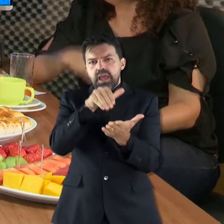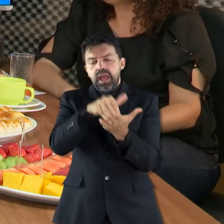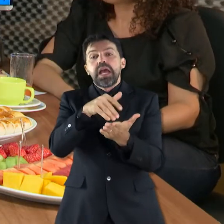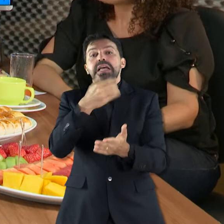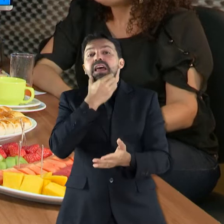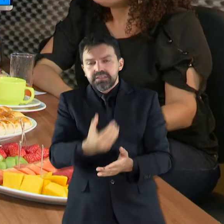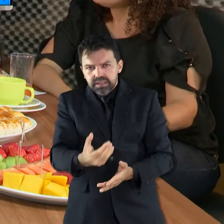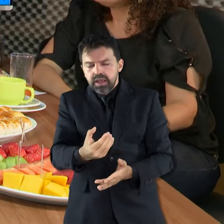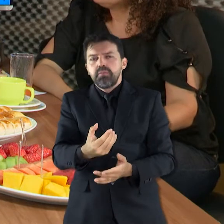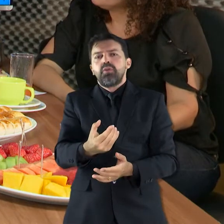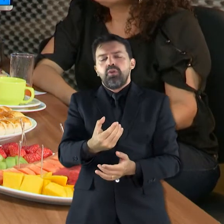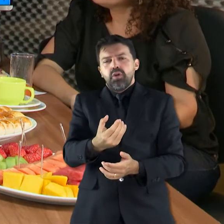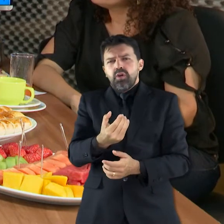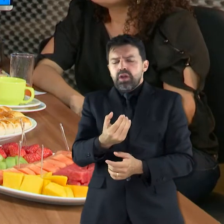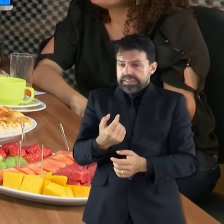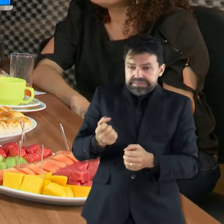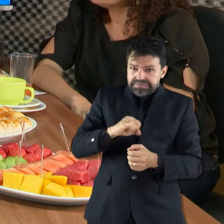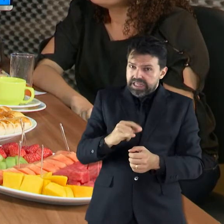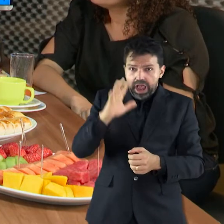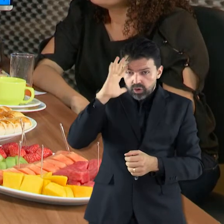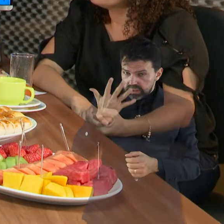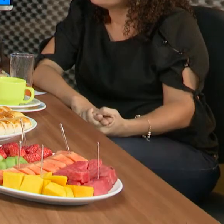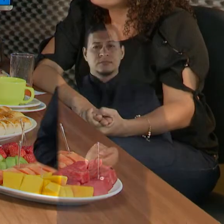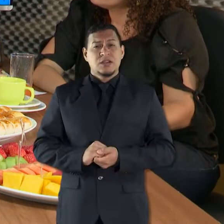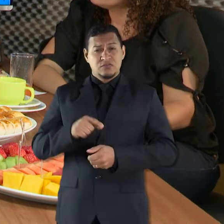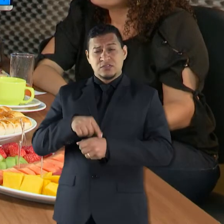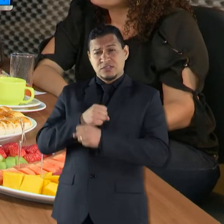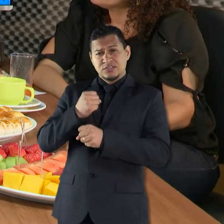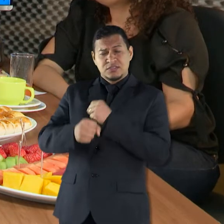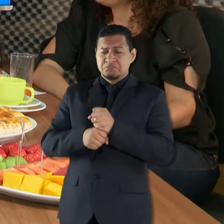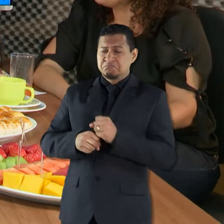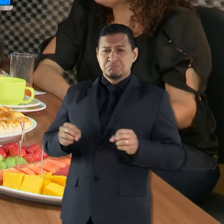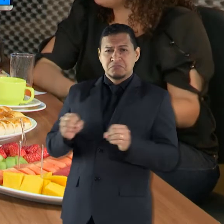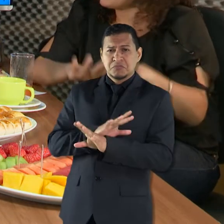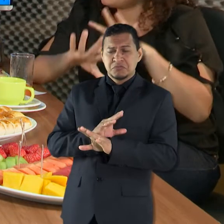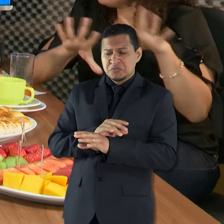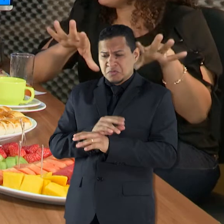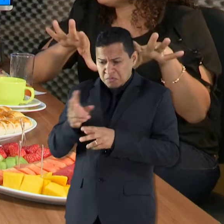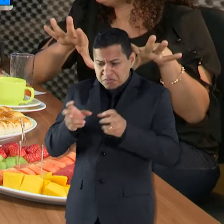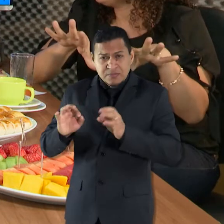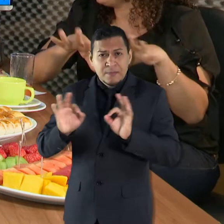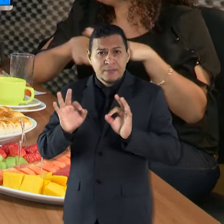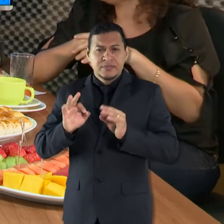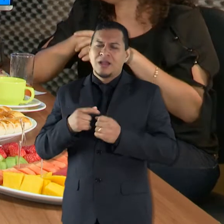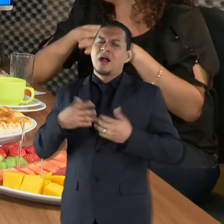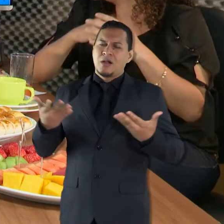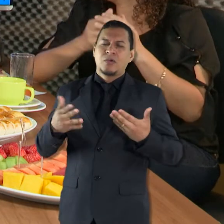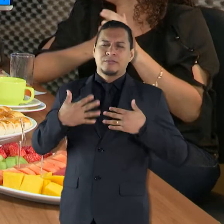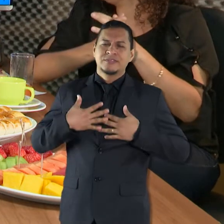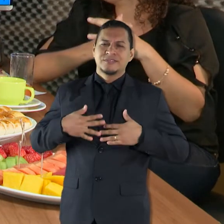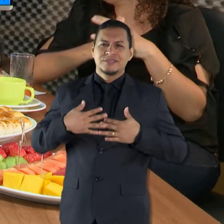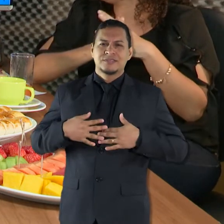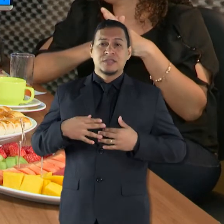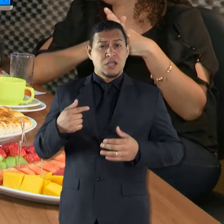Aí depois passa a ser semestral. Então, minha virada é dezembro desse ano. Pronto, não apareceu nada, aí pronto, aí fica